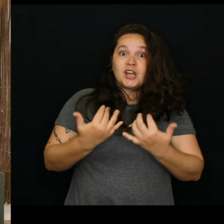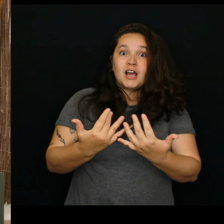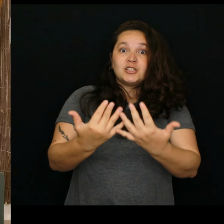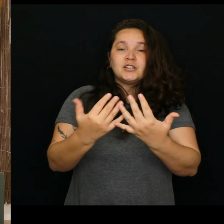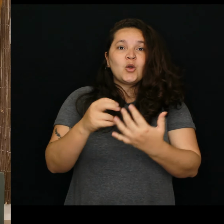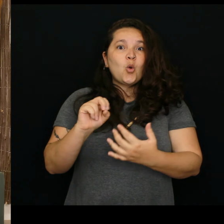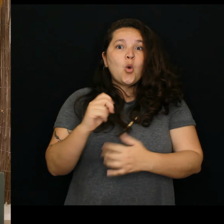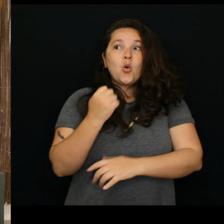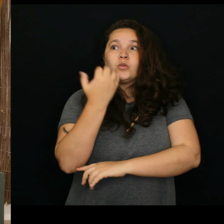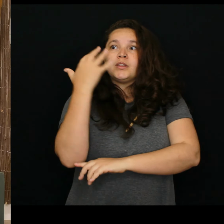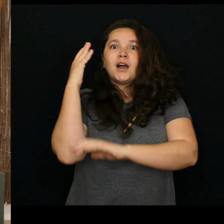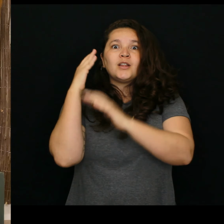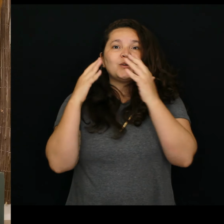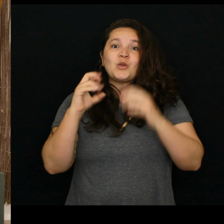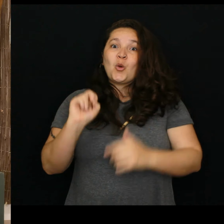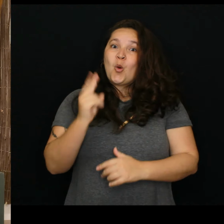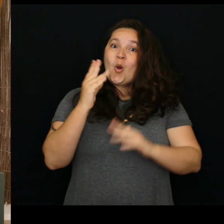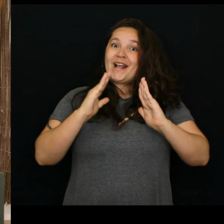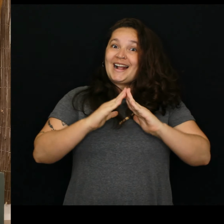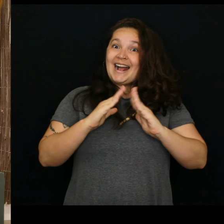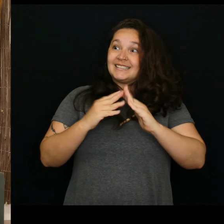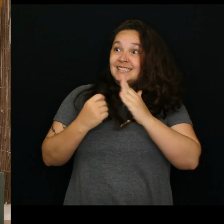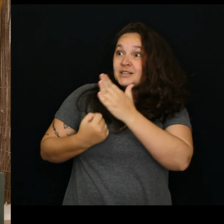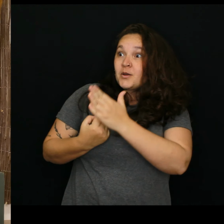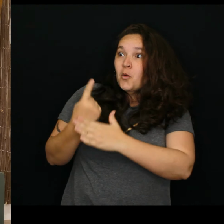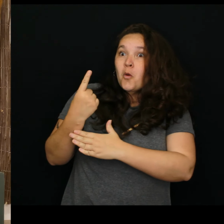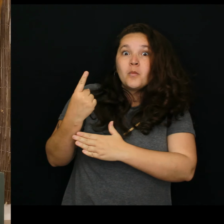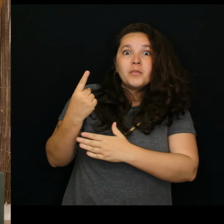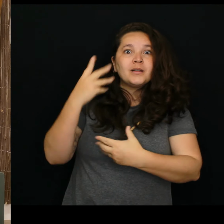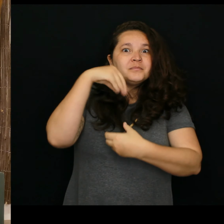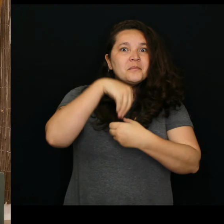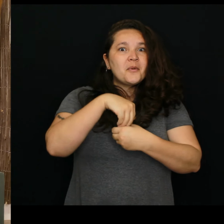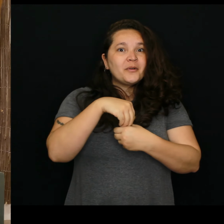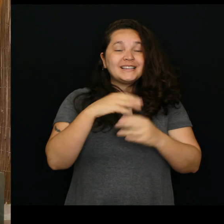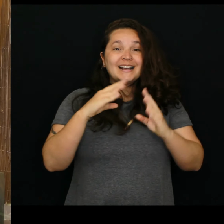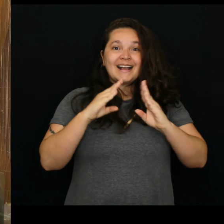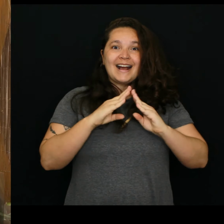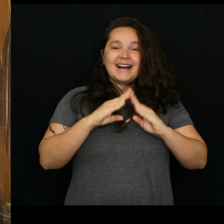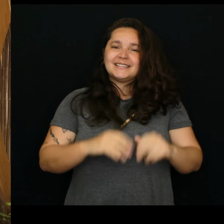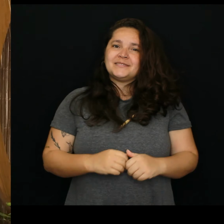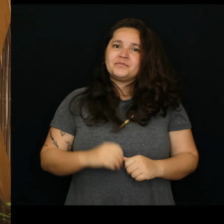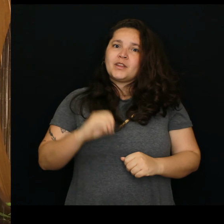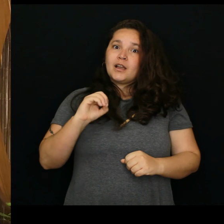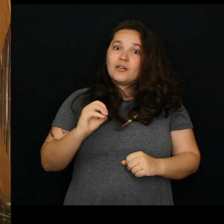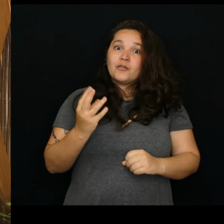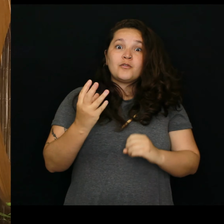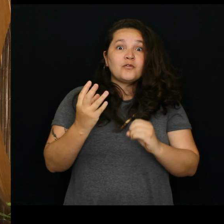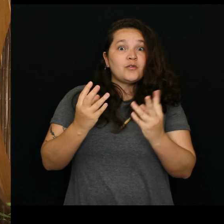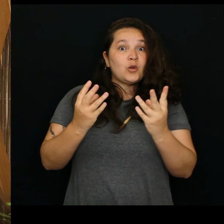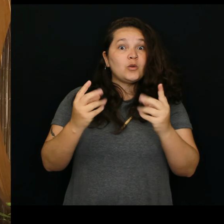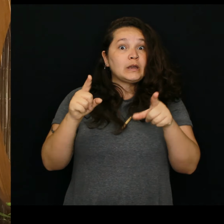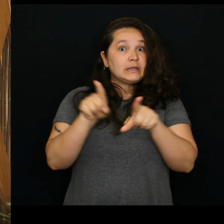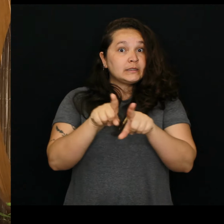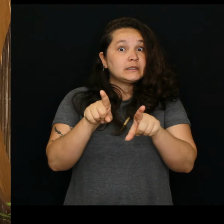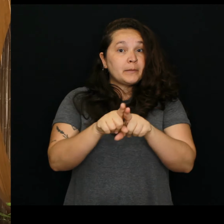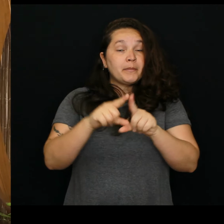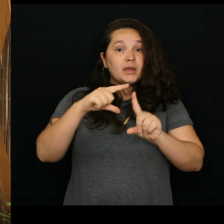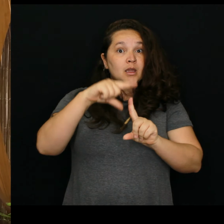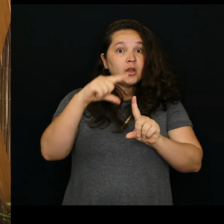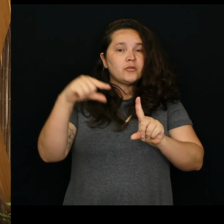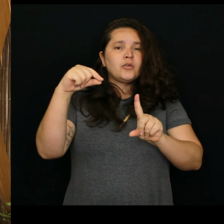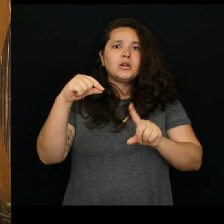natureza ou dentro de casa quando a gente traz para enfeitar os nossos lares. As flores e as ervas são utilizadas há